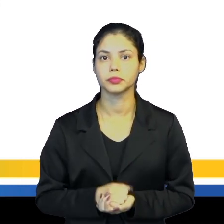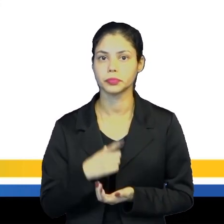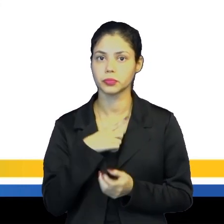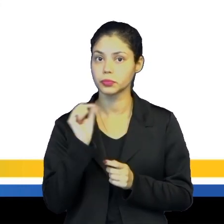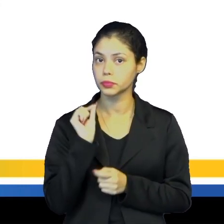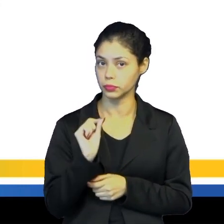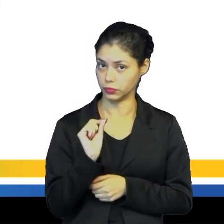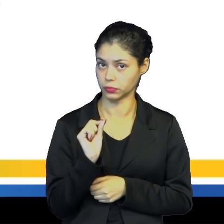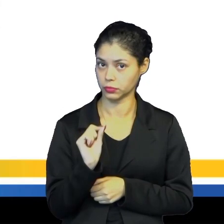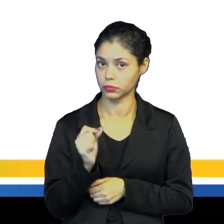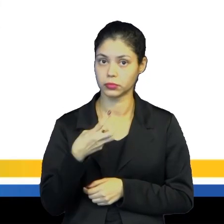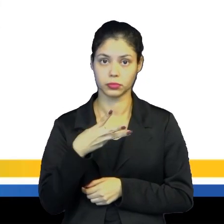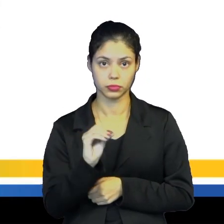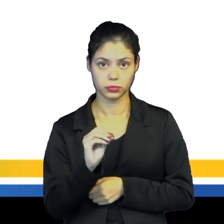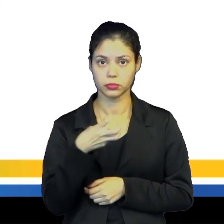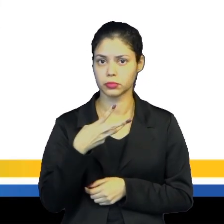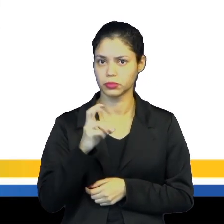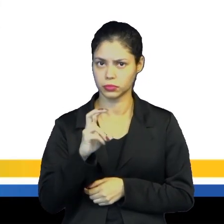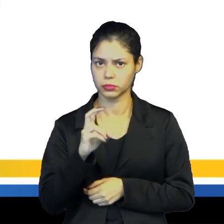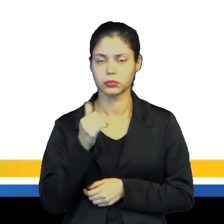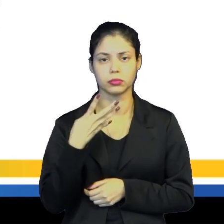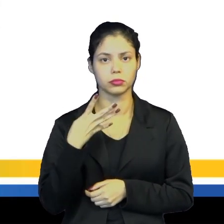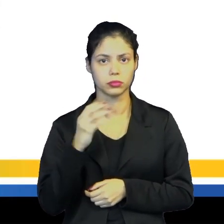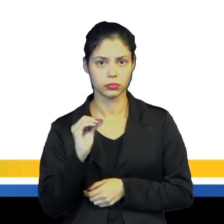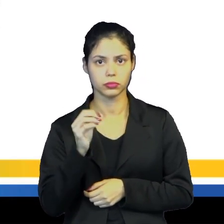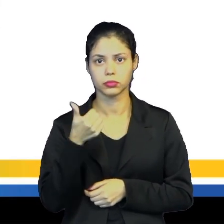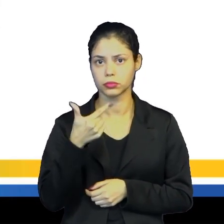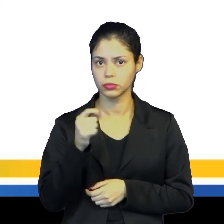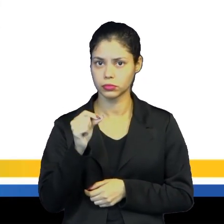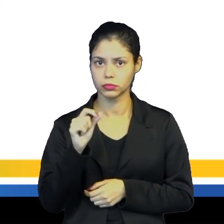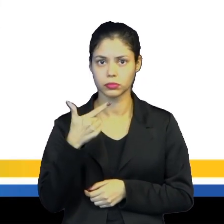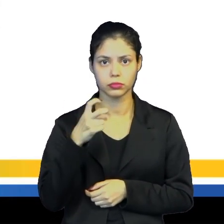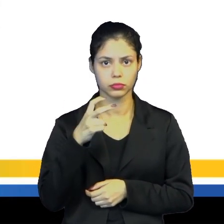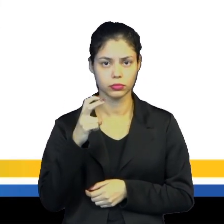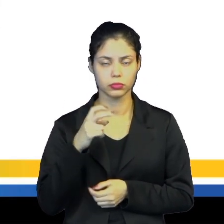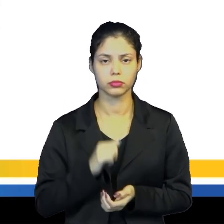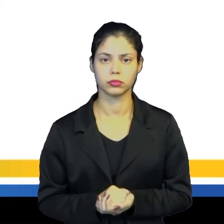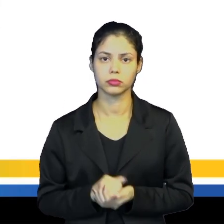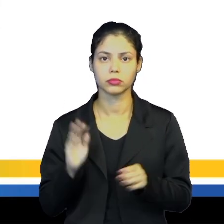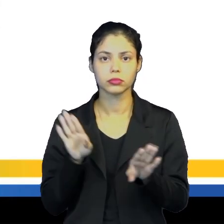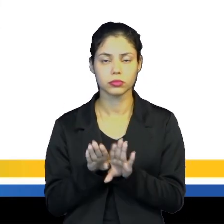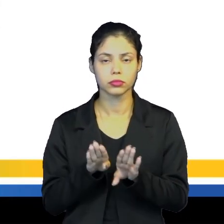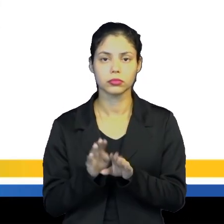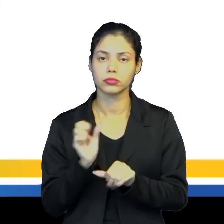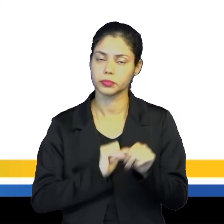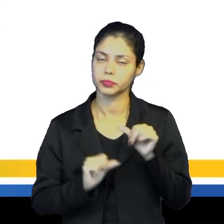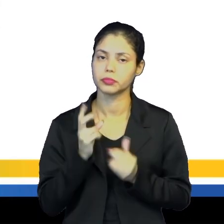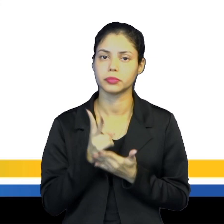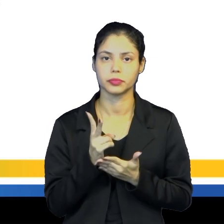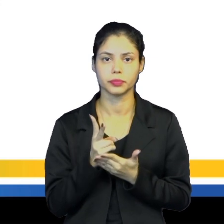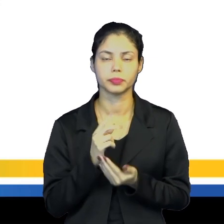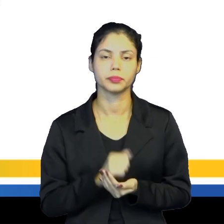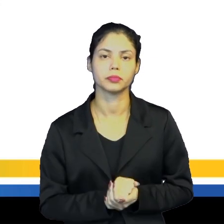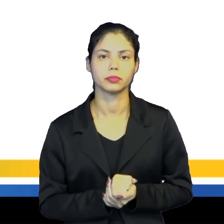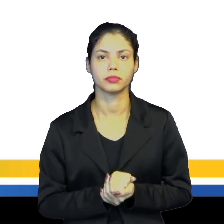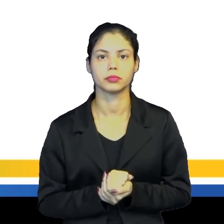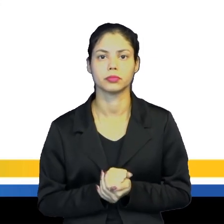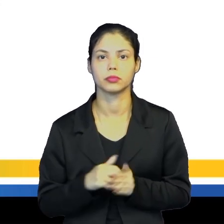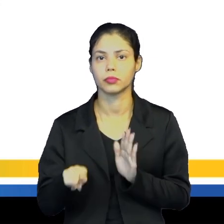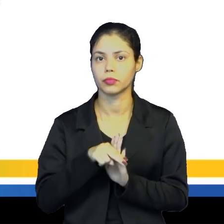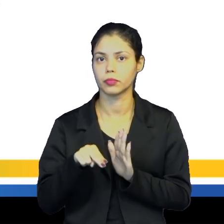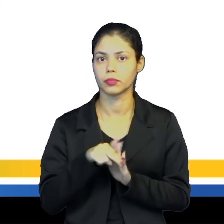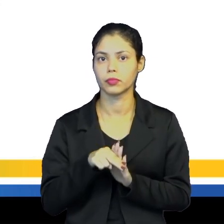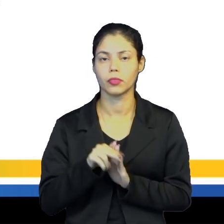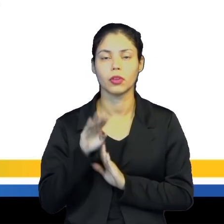Nós temos uma sala de aula com 30, 35, 40, 20, 25. Isso aí muda. Notas no